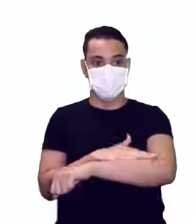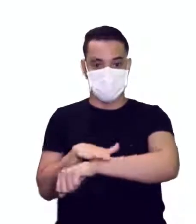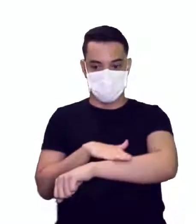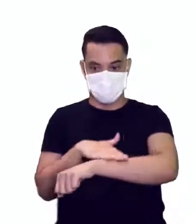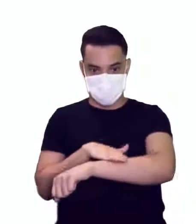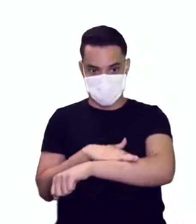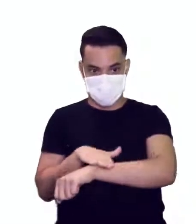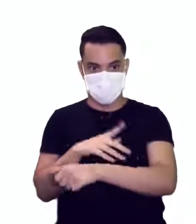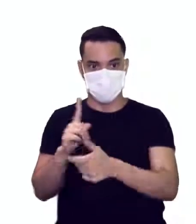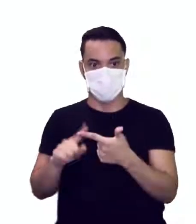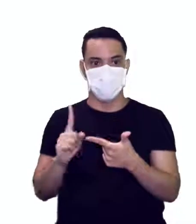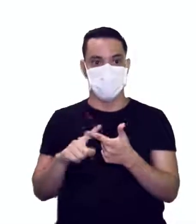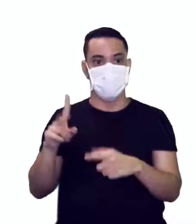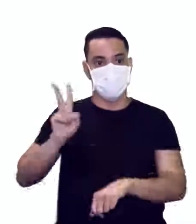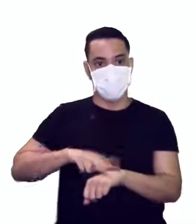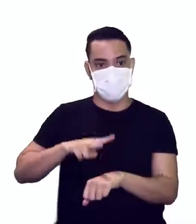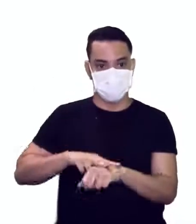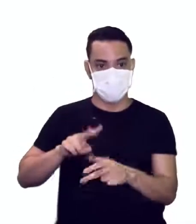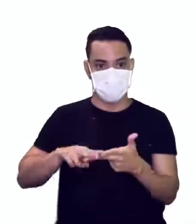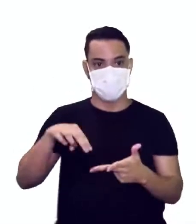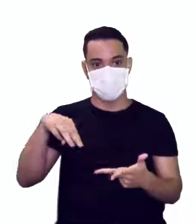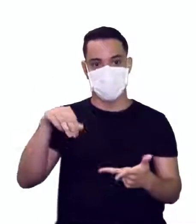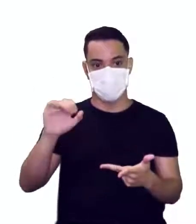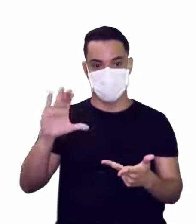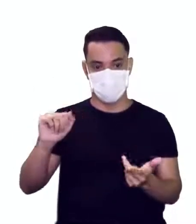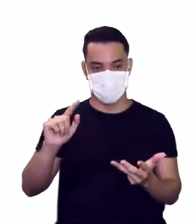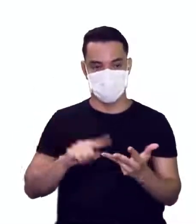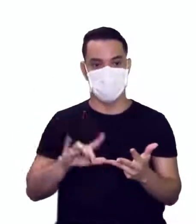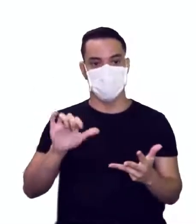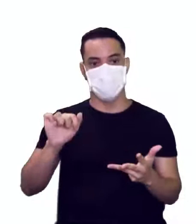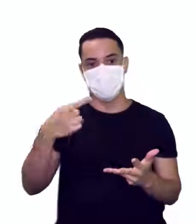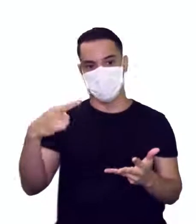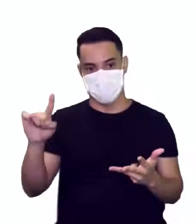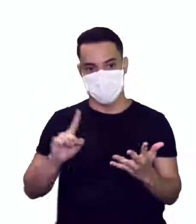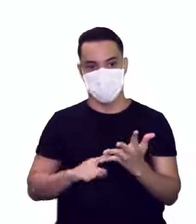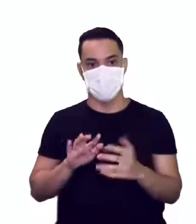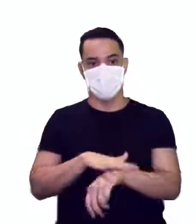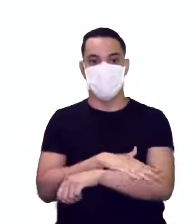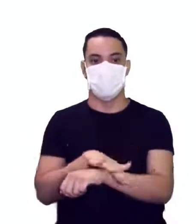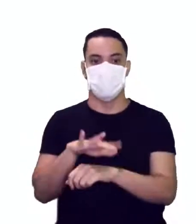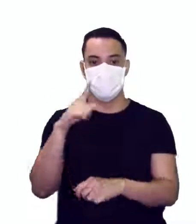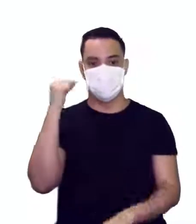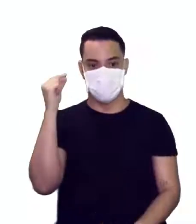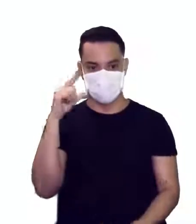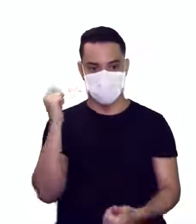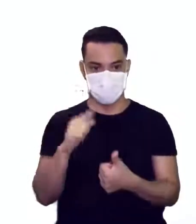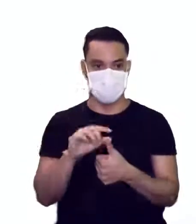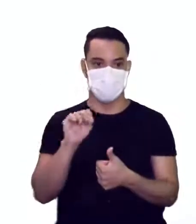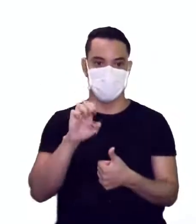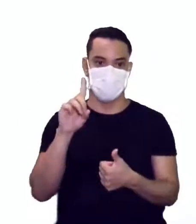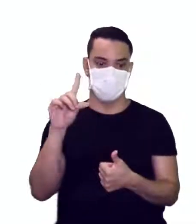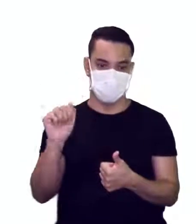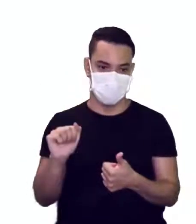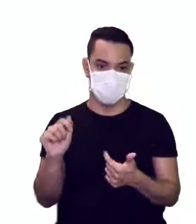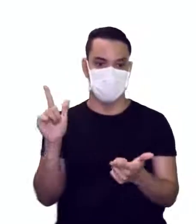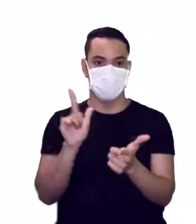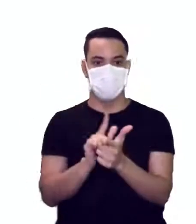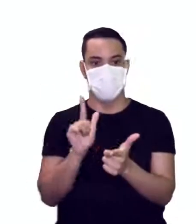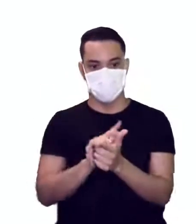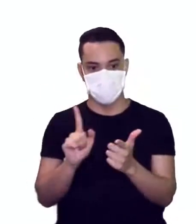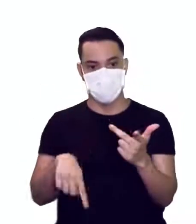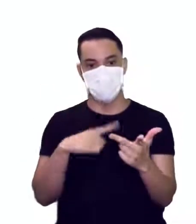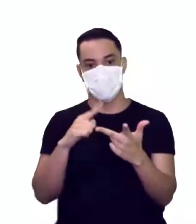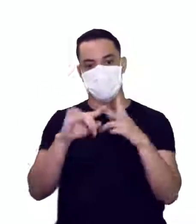humana, vidro, mica, lã, pele de gato, seda e os outros que estão até